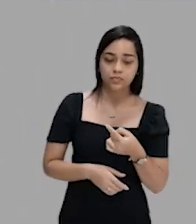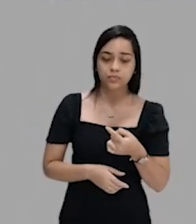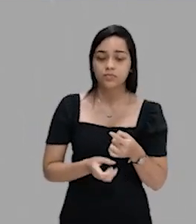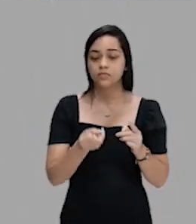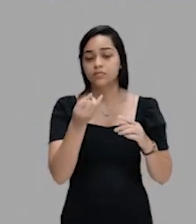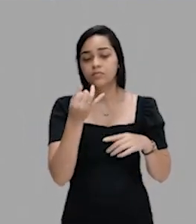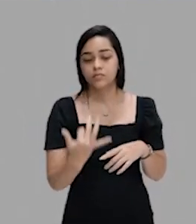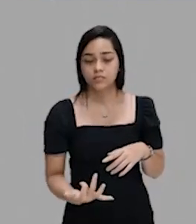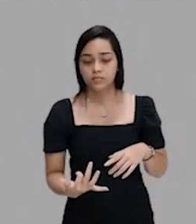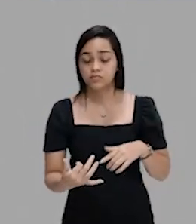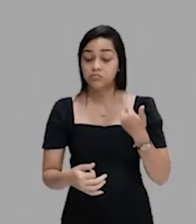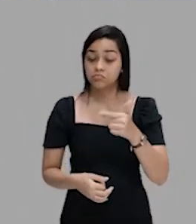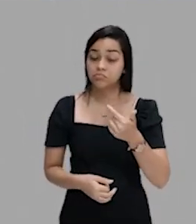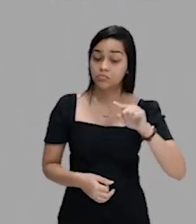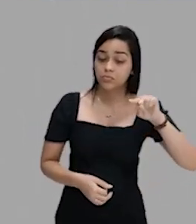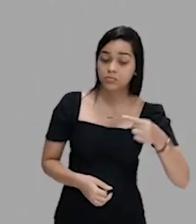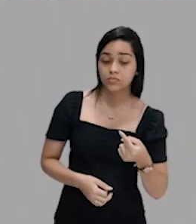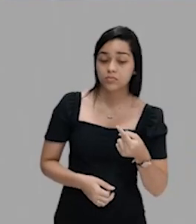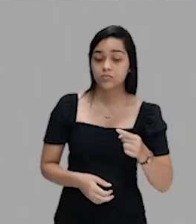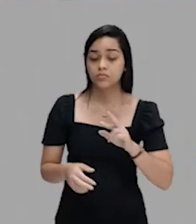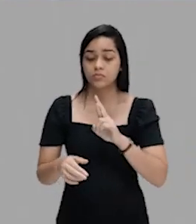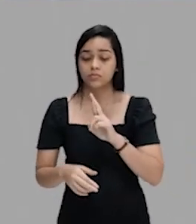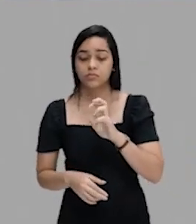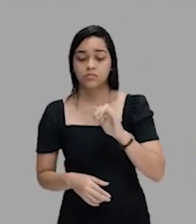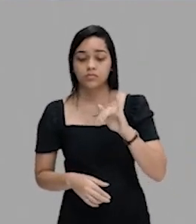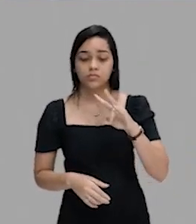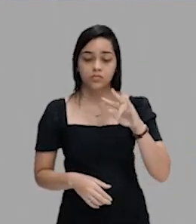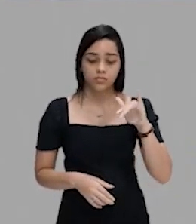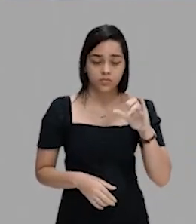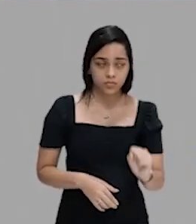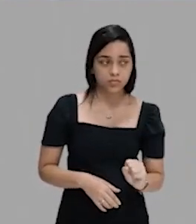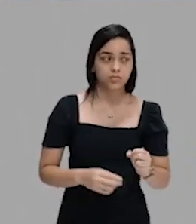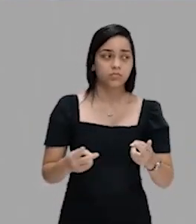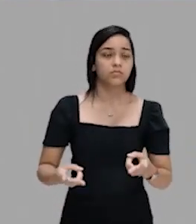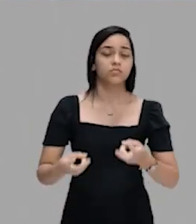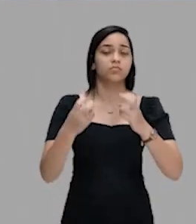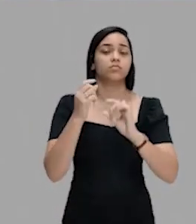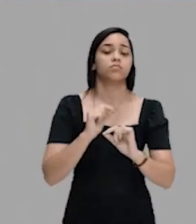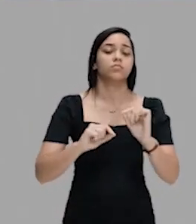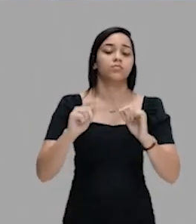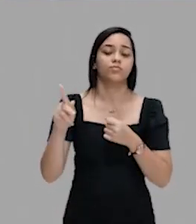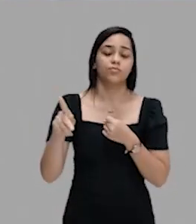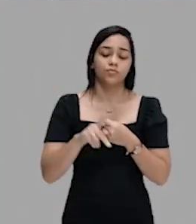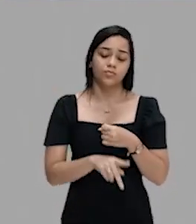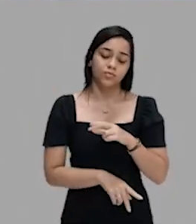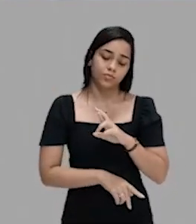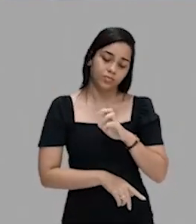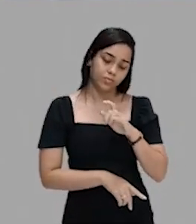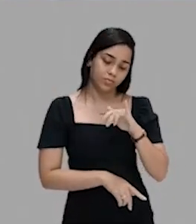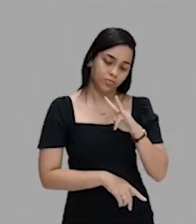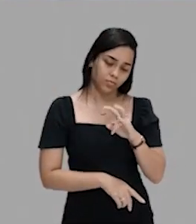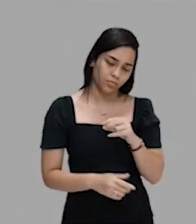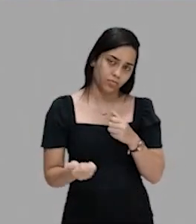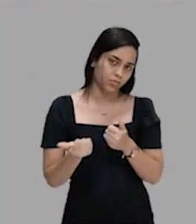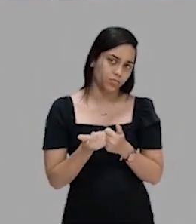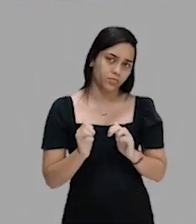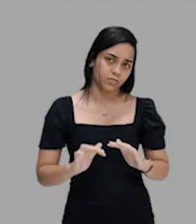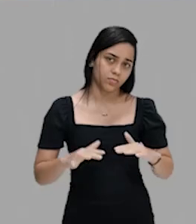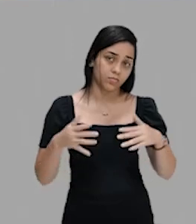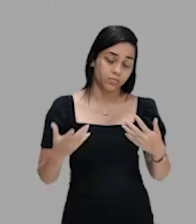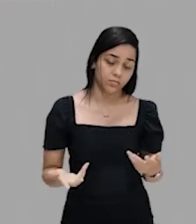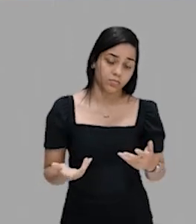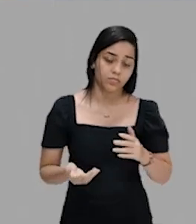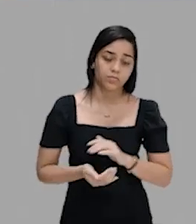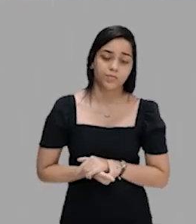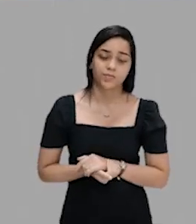explicativa sem vírgulas restritivas e identificando o pronome relativo essa substituir para o qual os documentos